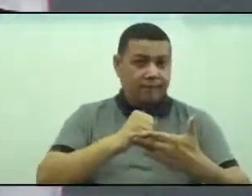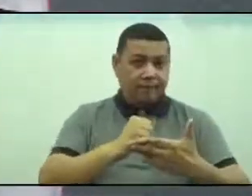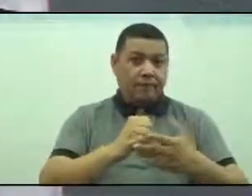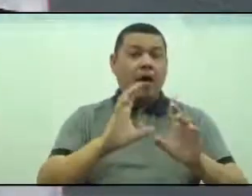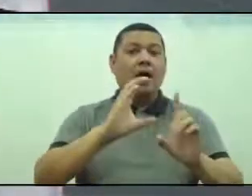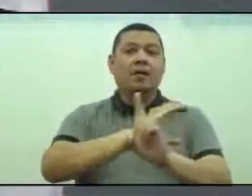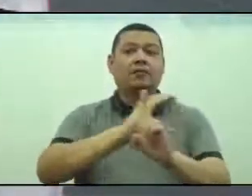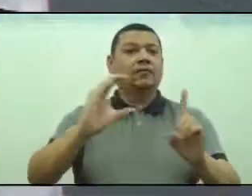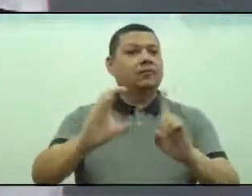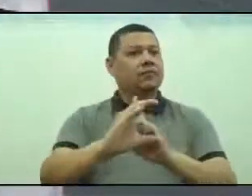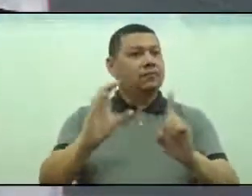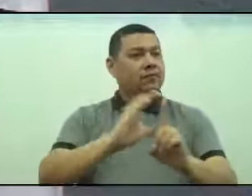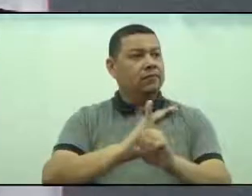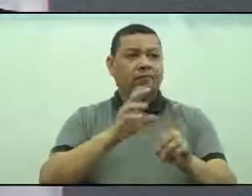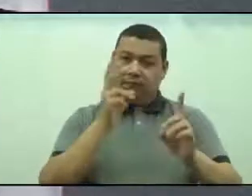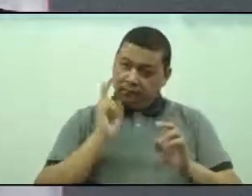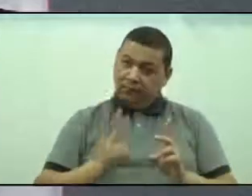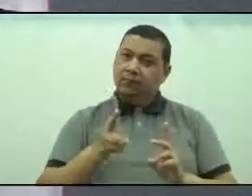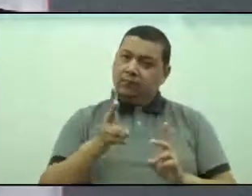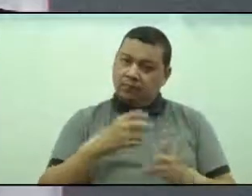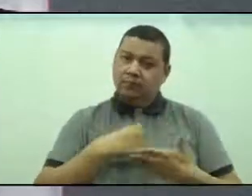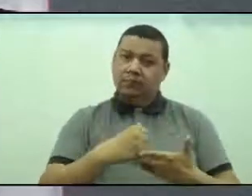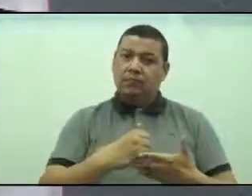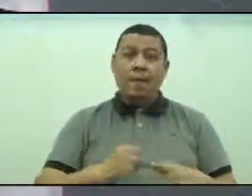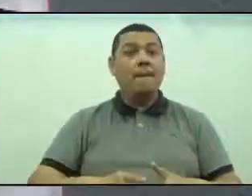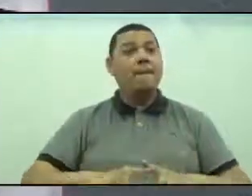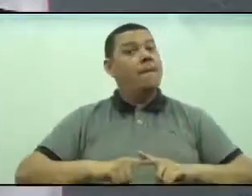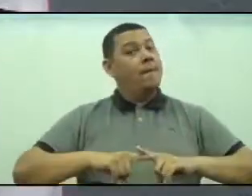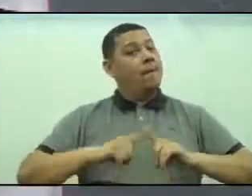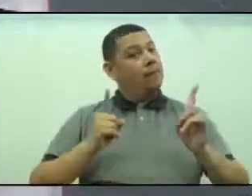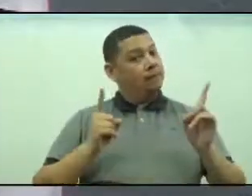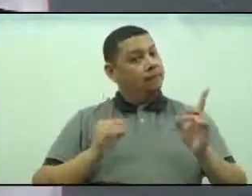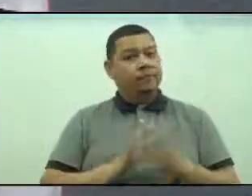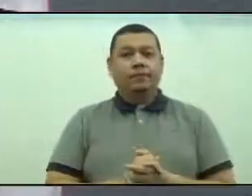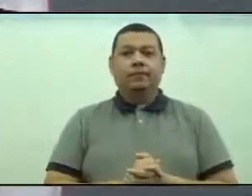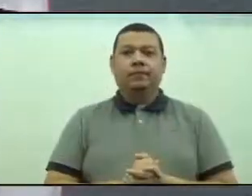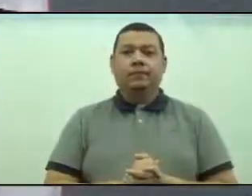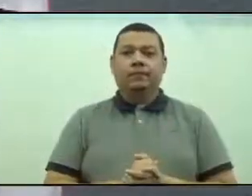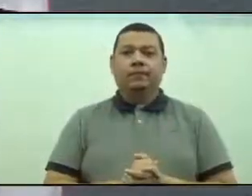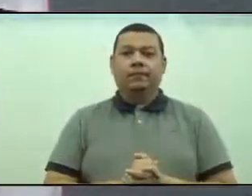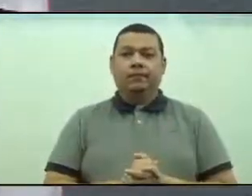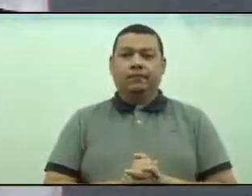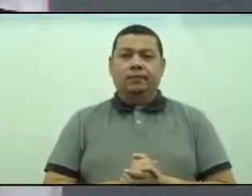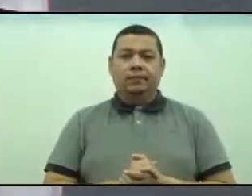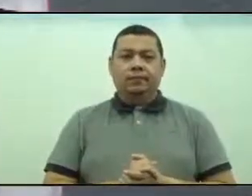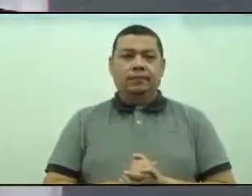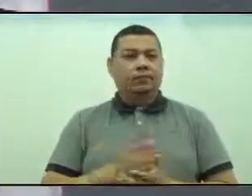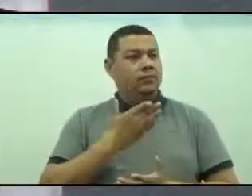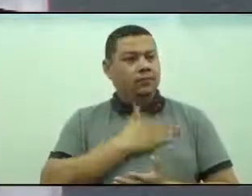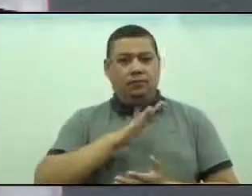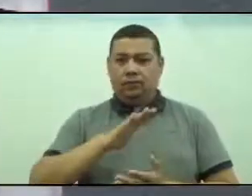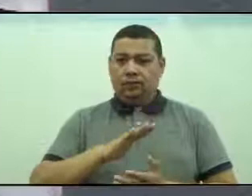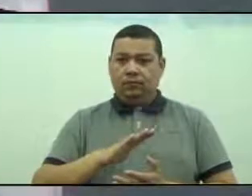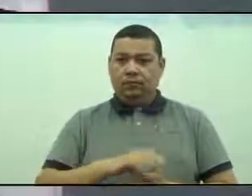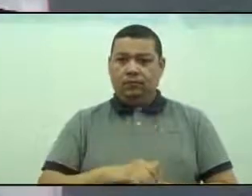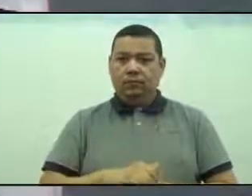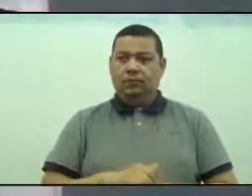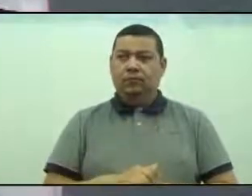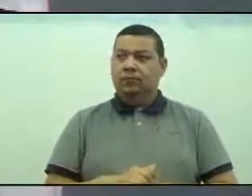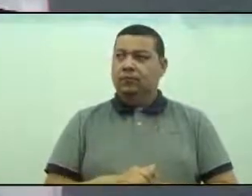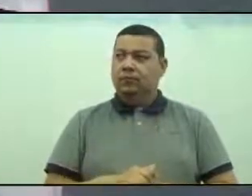comunidade está sempre disposta a fazê-lo, porém, não gostaria que o Etios fosse tirado de lá.